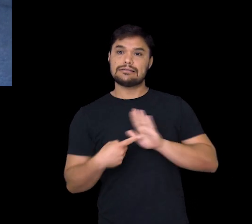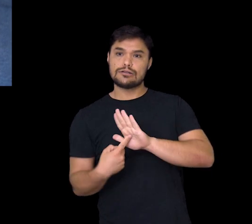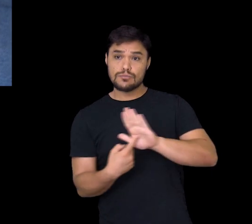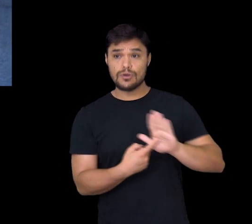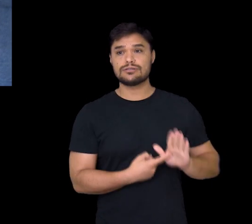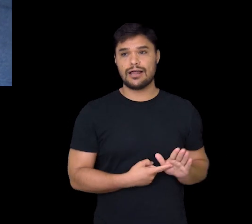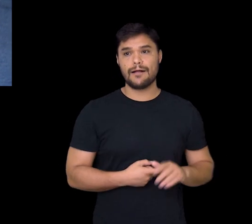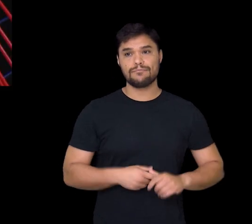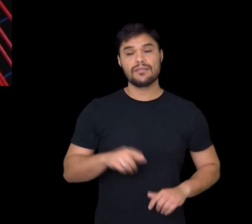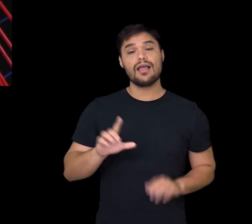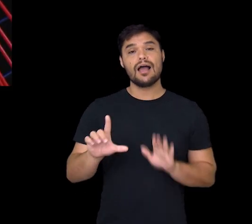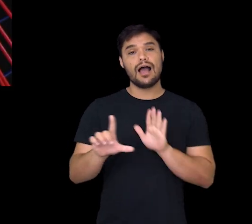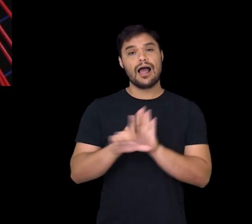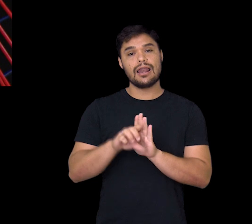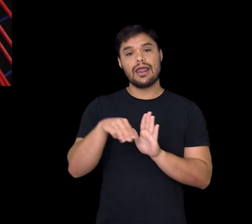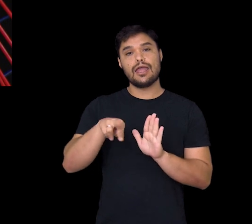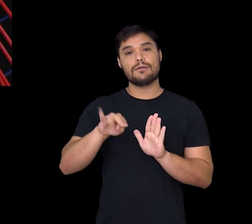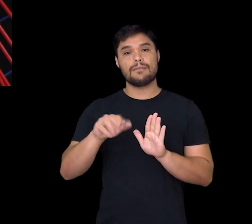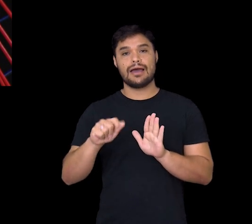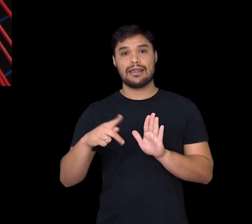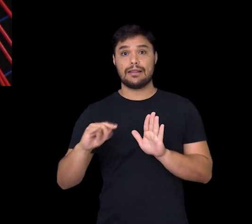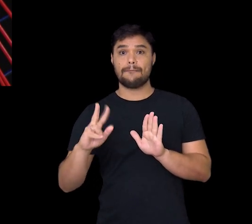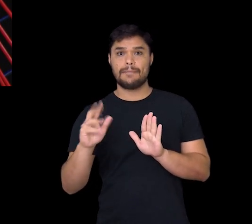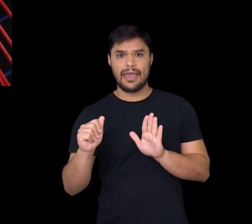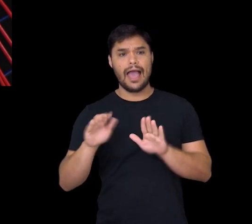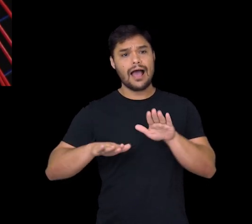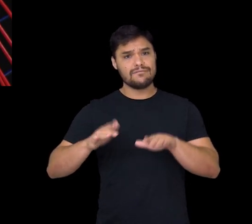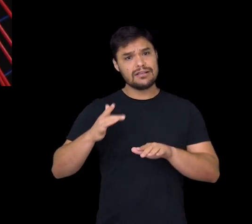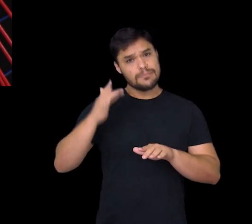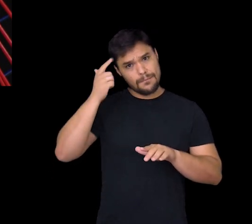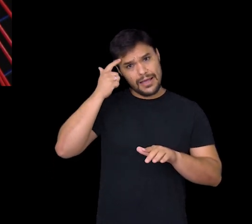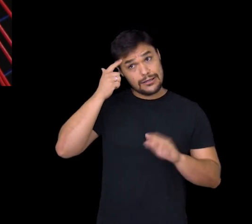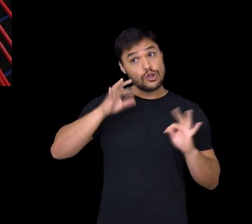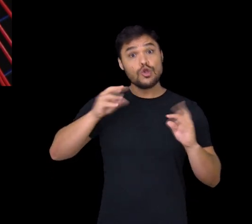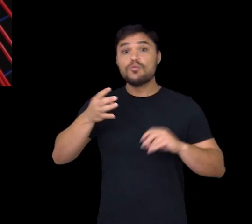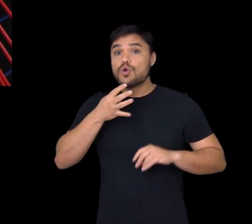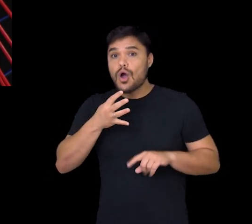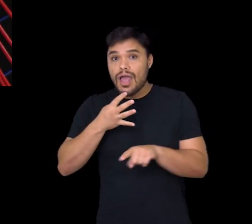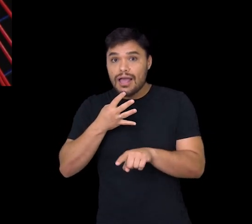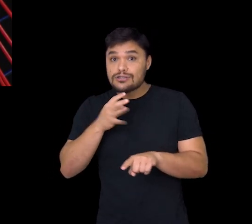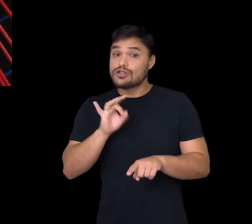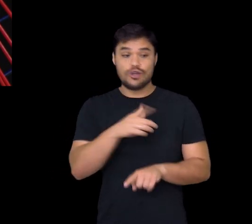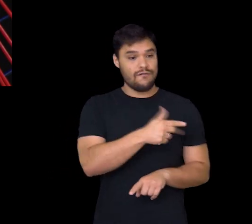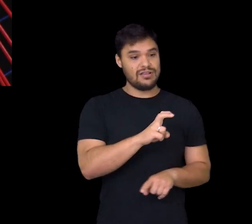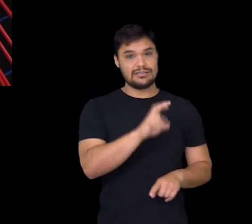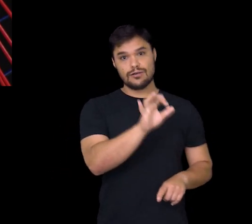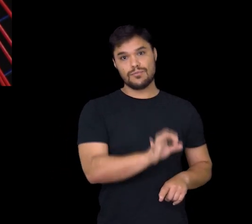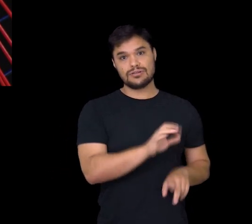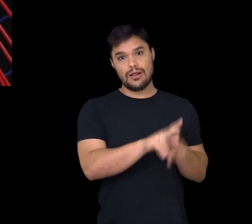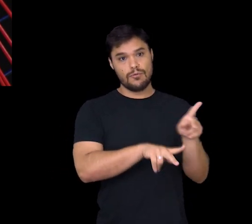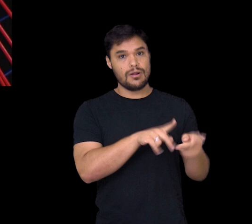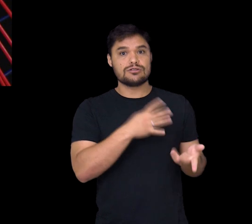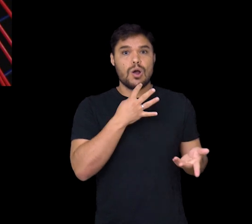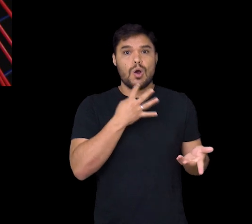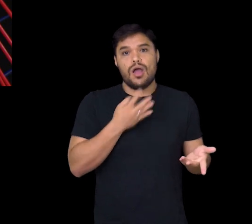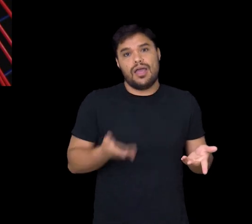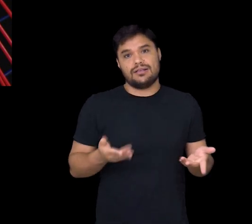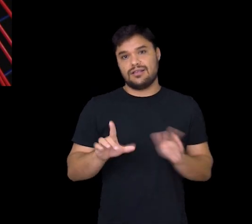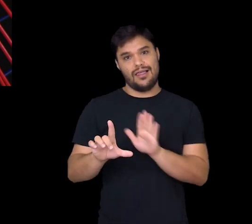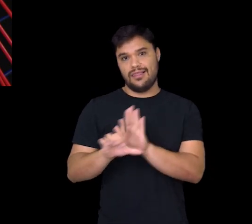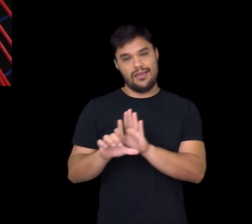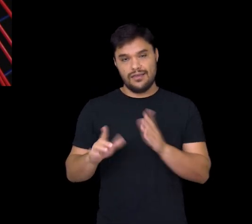de difundir. Você imagina, Lei Maria da Penha, que a gente pensa que é conhecida, na última pesquisa mostrou que só 25% da